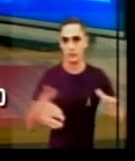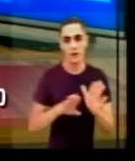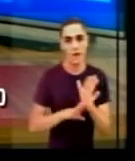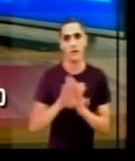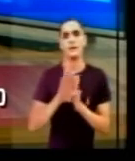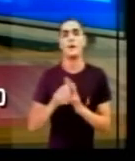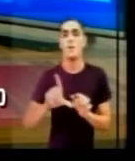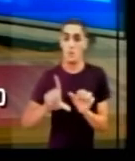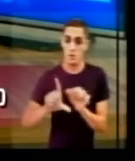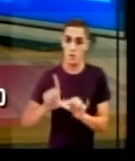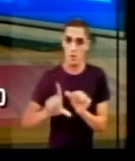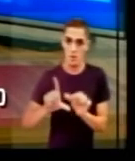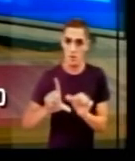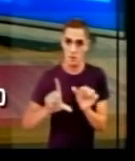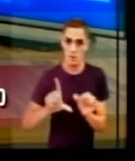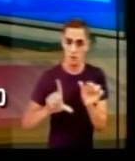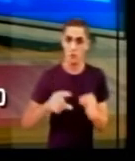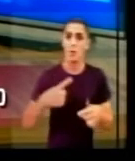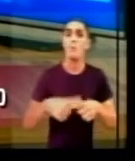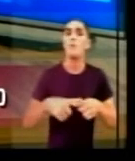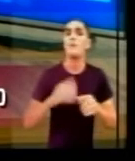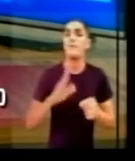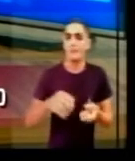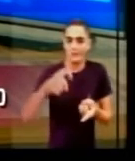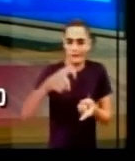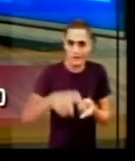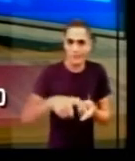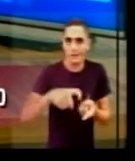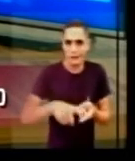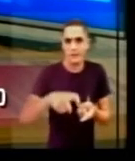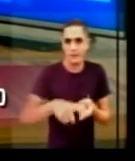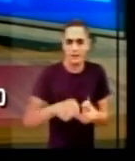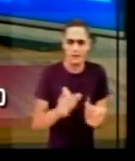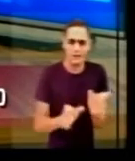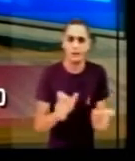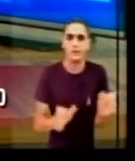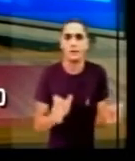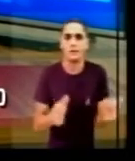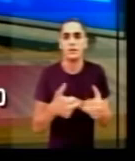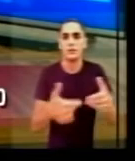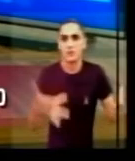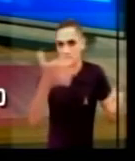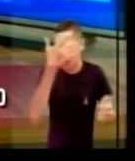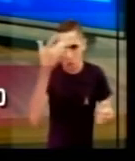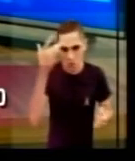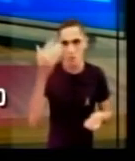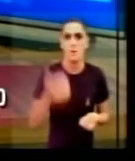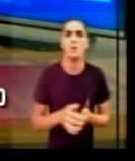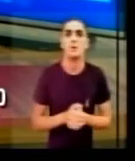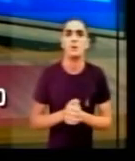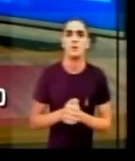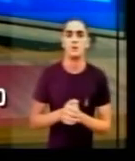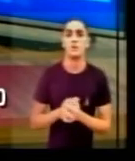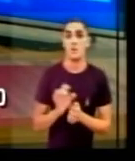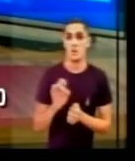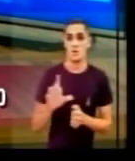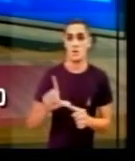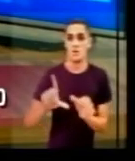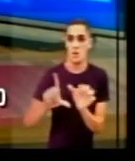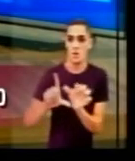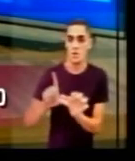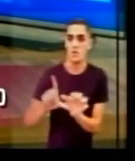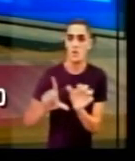tendência foi por quê? Porque testamos muita gente, e essa linha é só essa linha que não foi